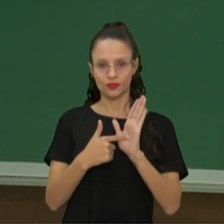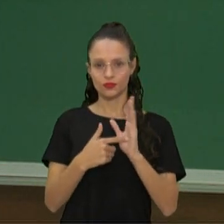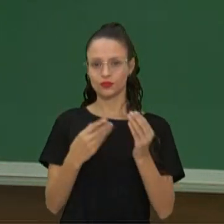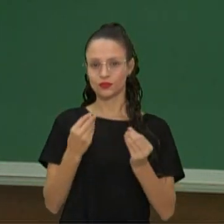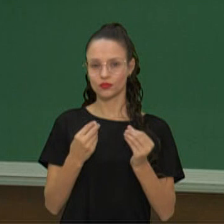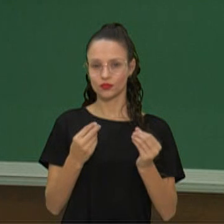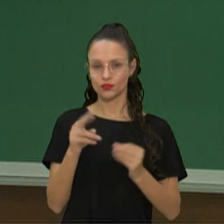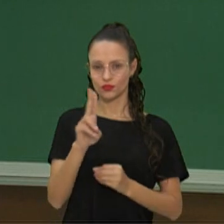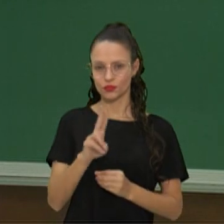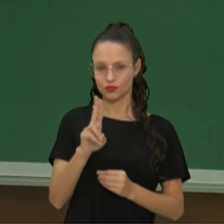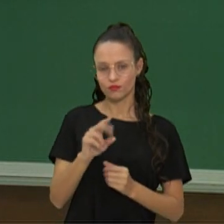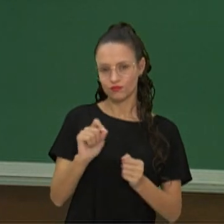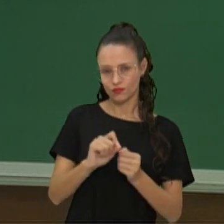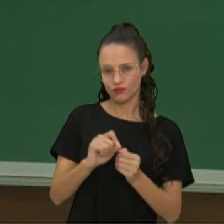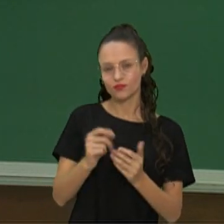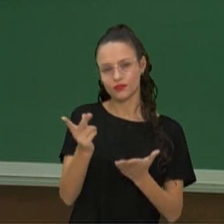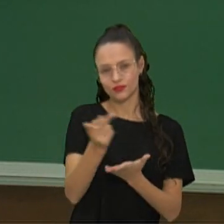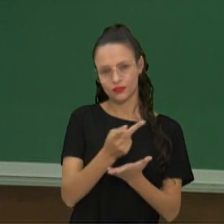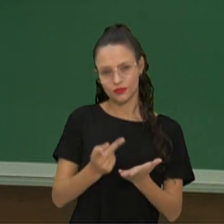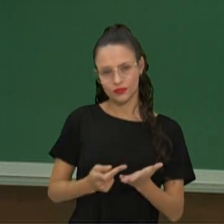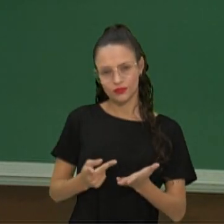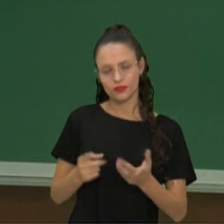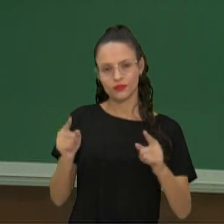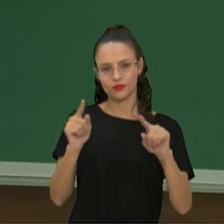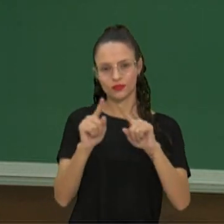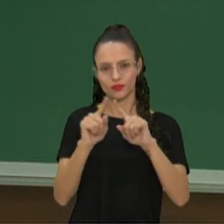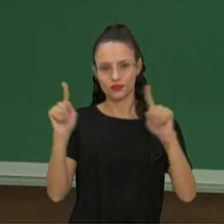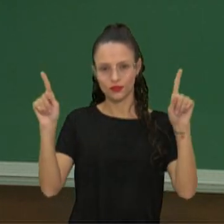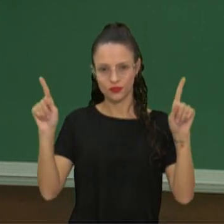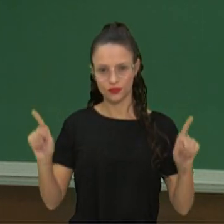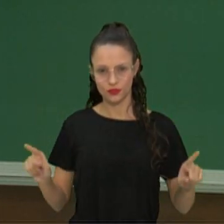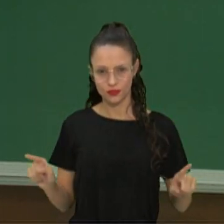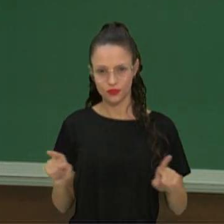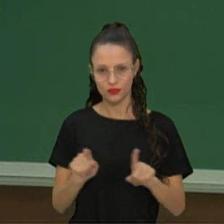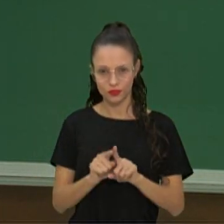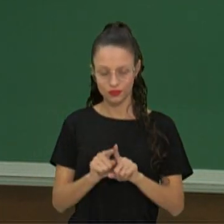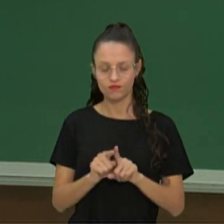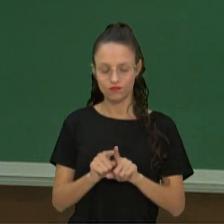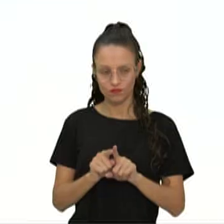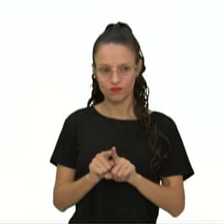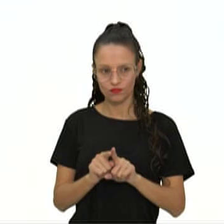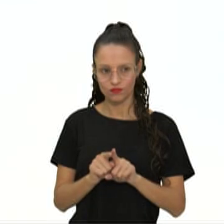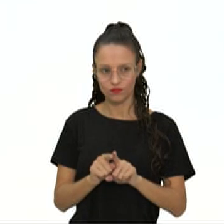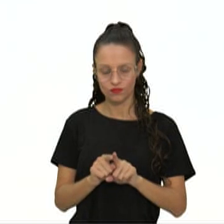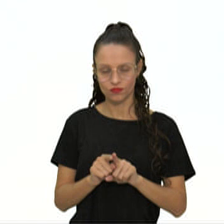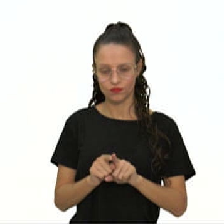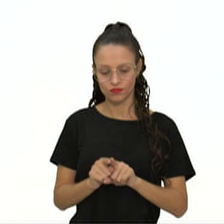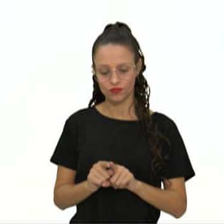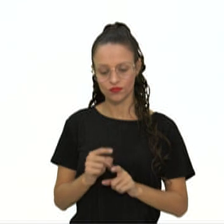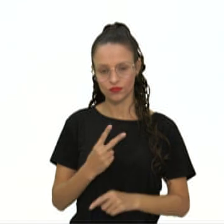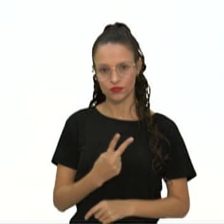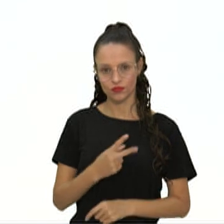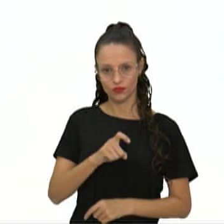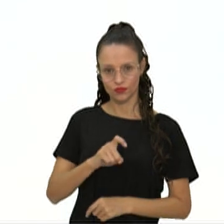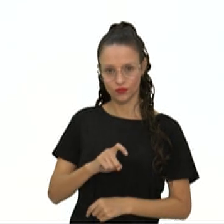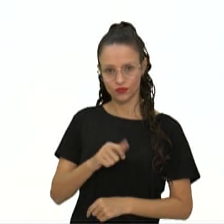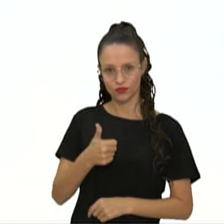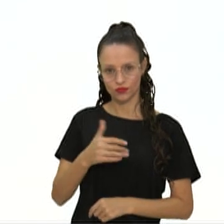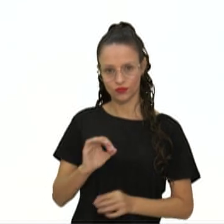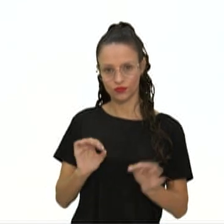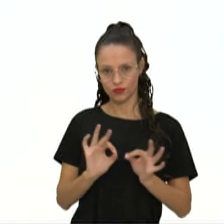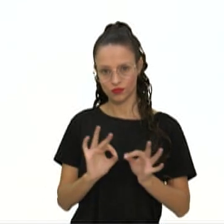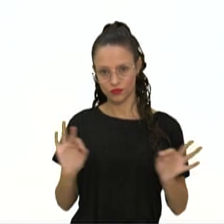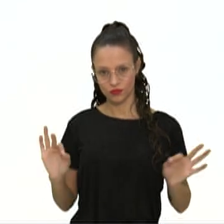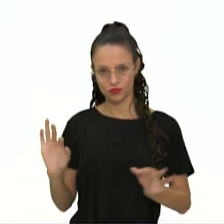desenho. Então, olha só, eu desenhei um retângulo, que era o terreno retangular, marquei o comprimento 2x mais 10 aqui